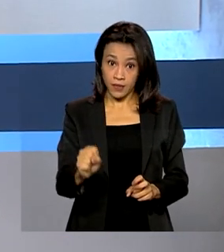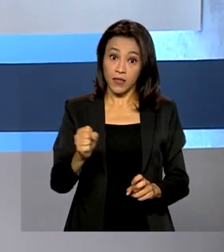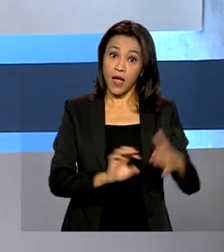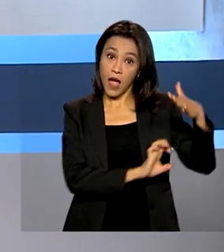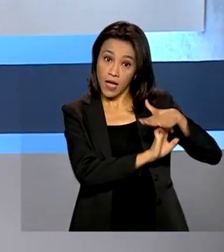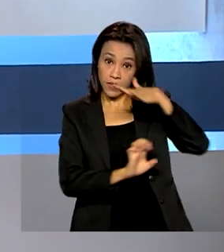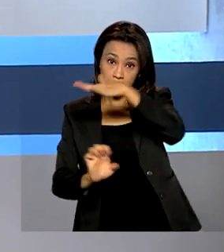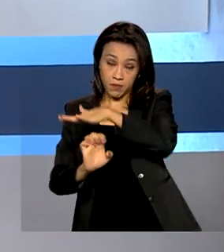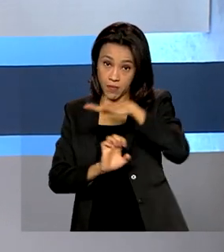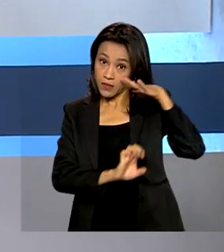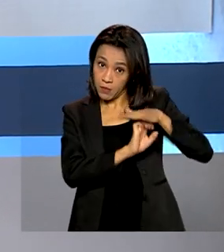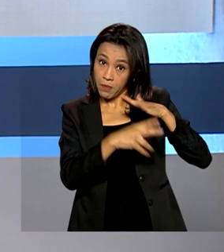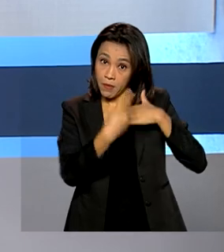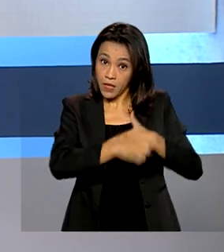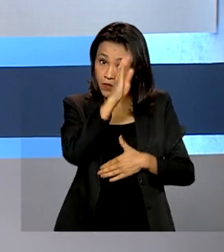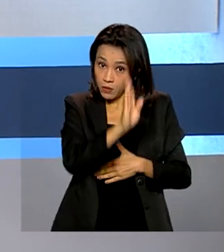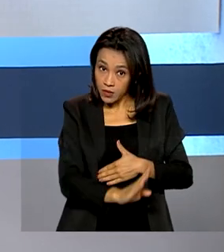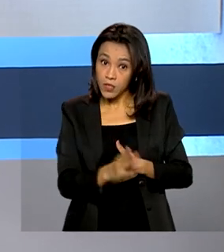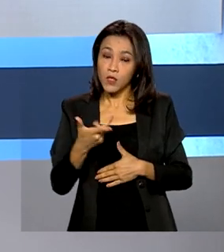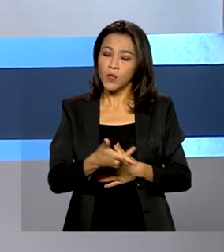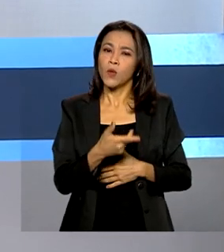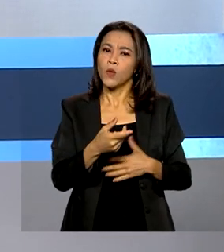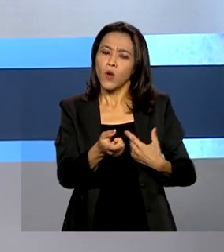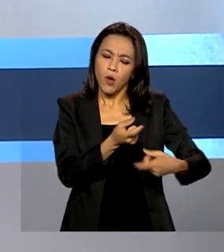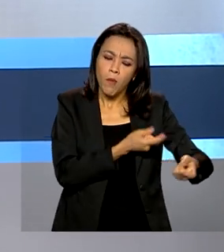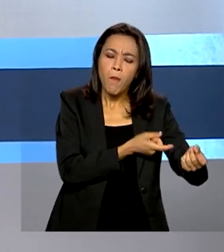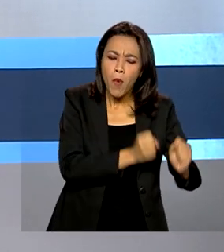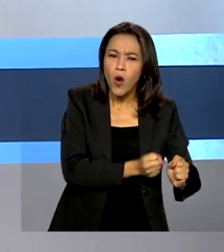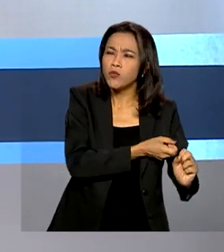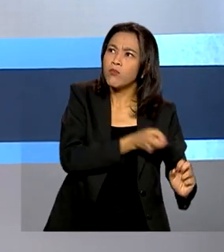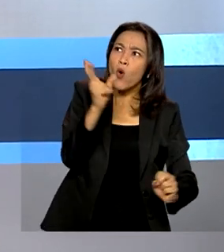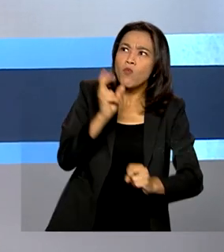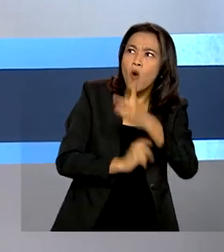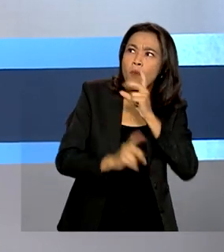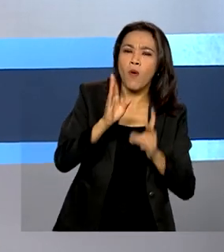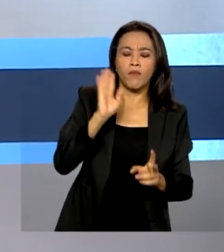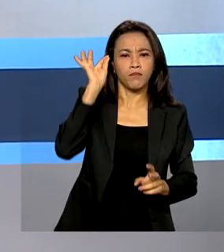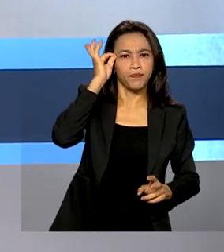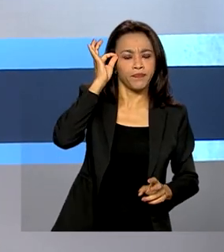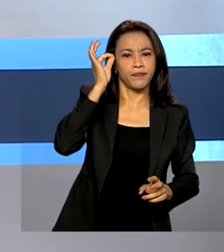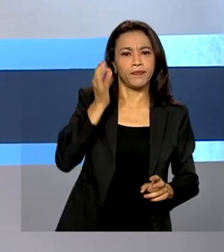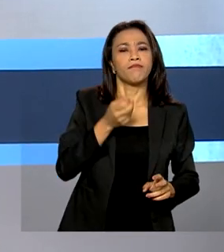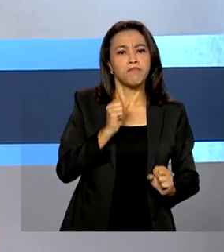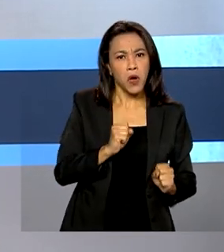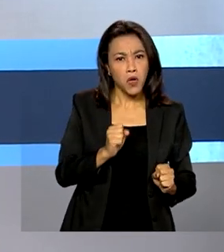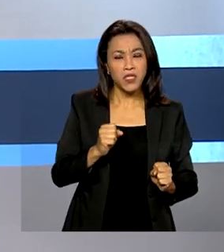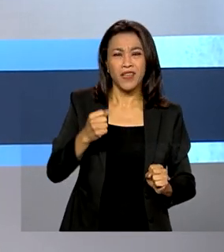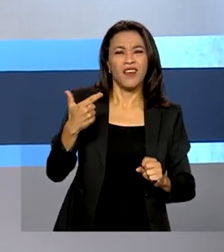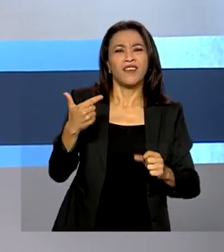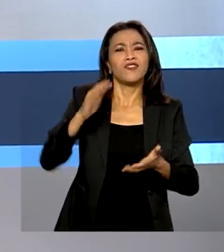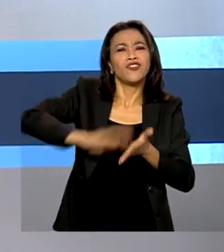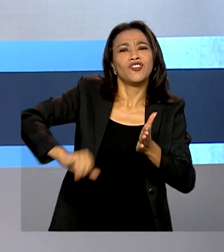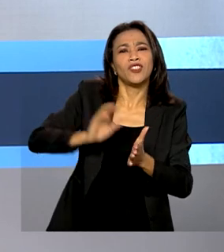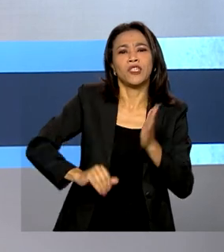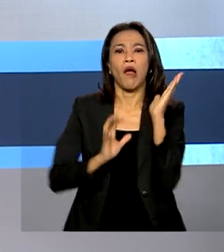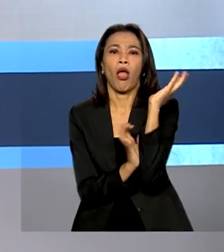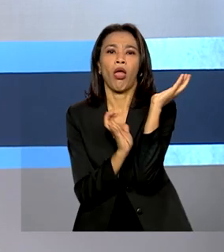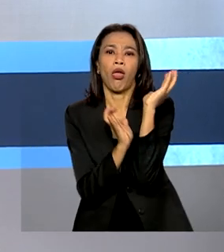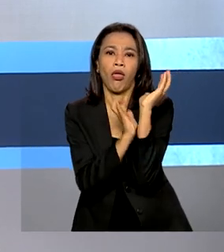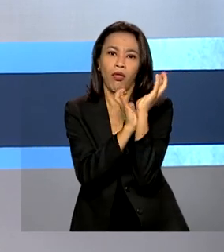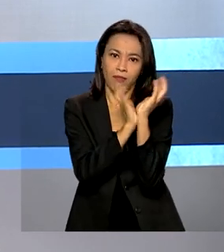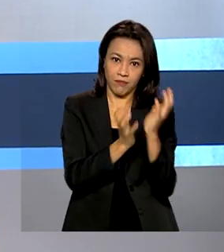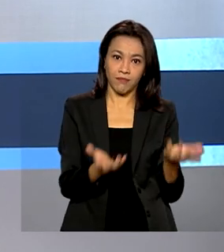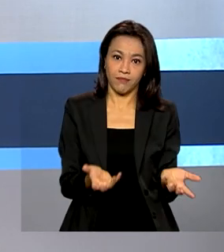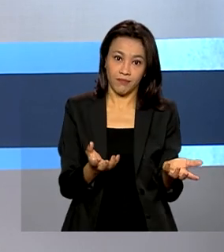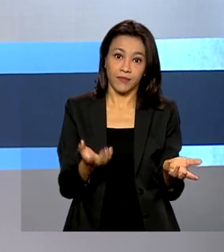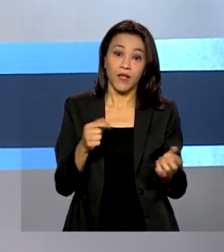como operadores econômicos autorizados poderão exportar mais rapidamente e com menos burocracia para os Estados Unidos Foram